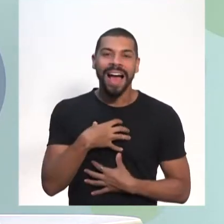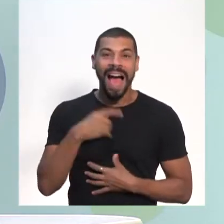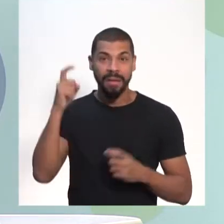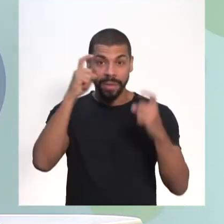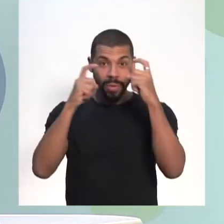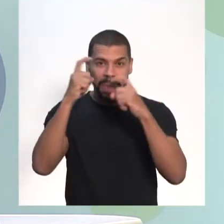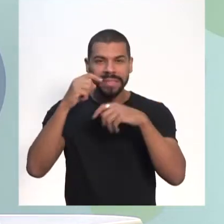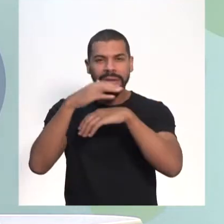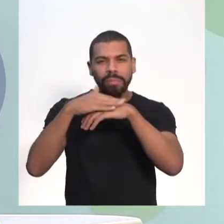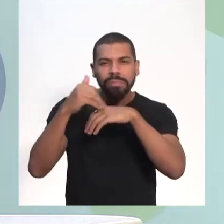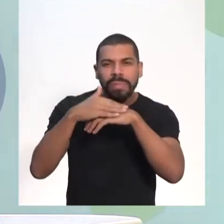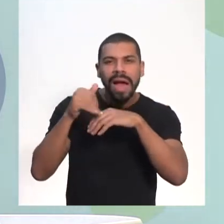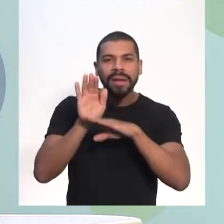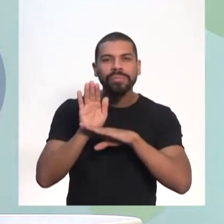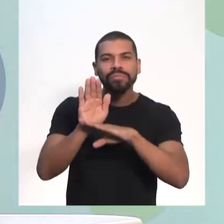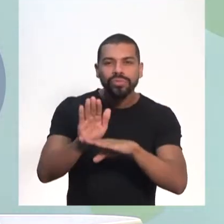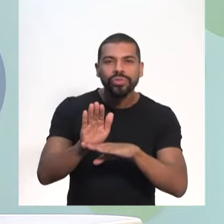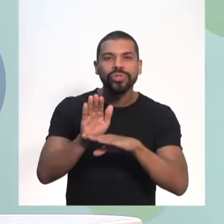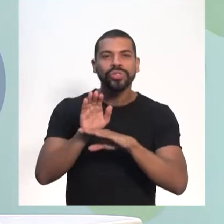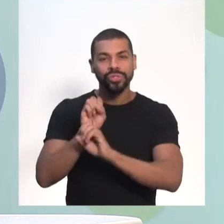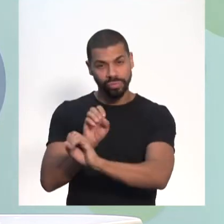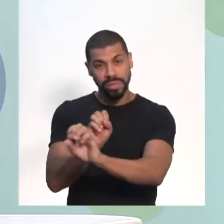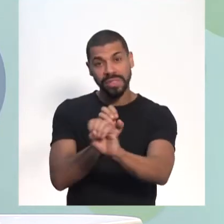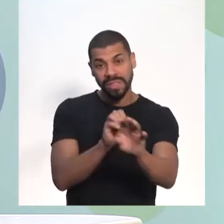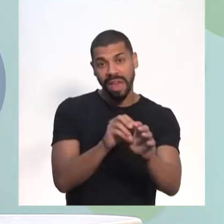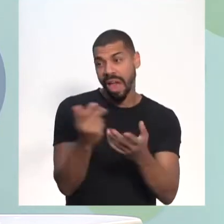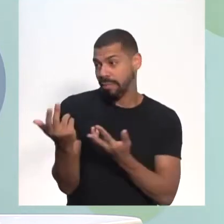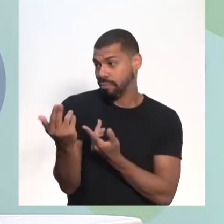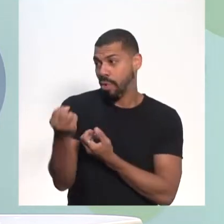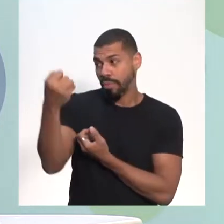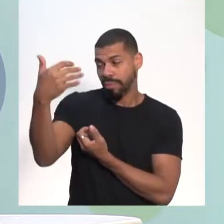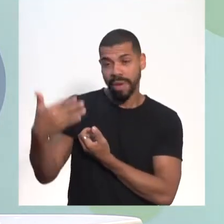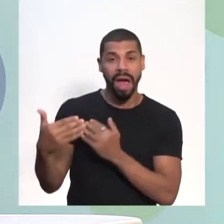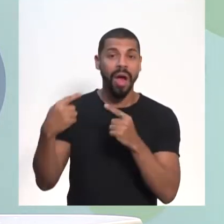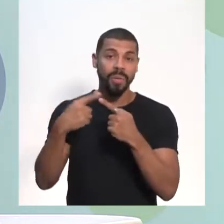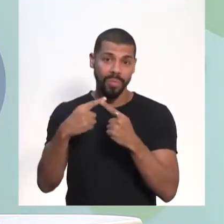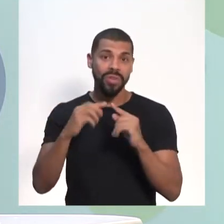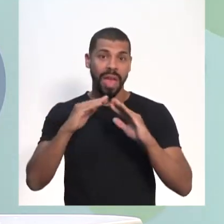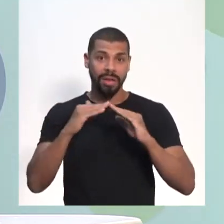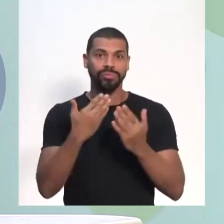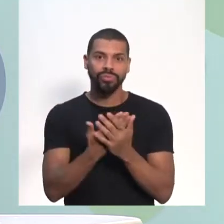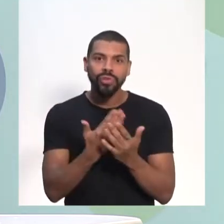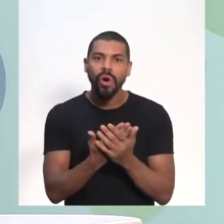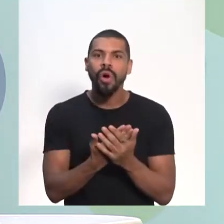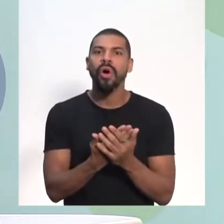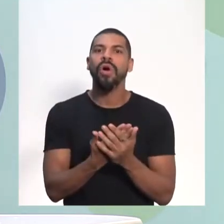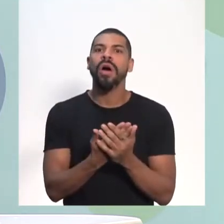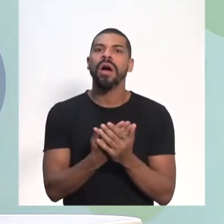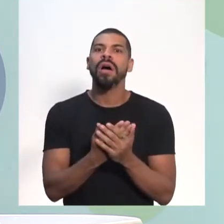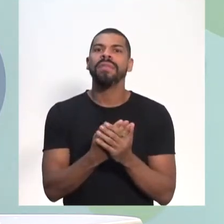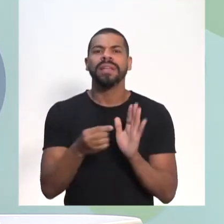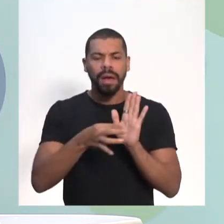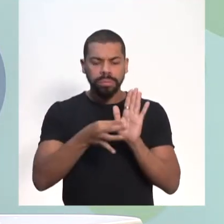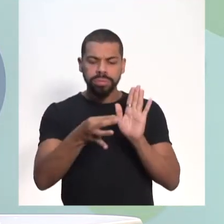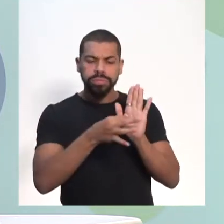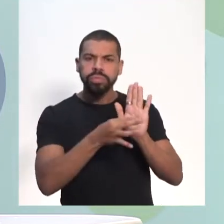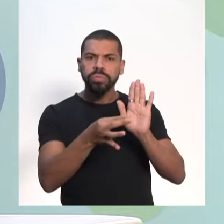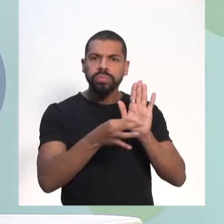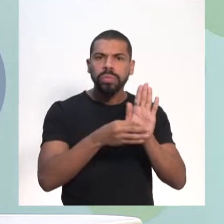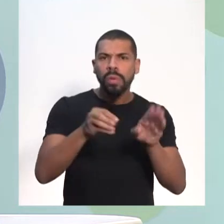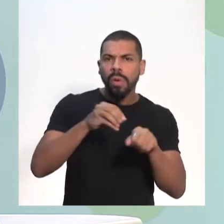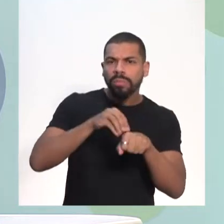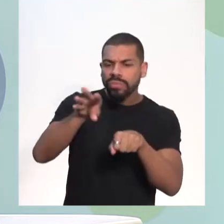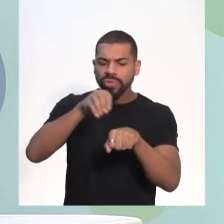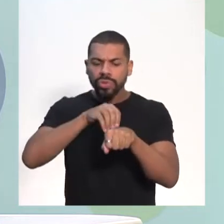esse cuidado da equipe, né? E como a gente tem dito, a escola também vai revisitar todas essas sugestões, ela vai verificar